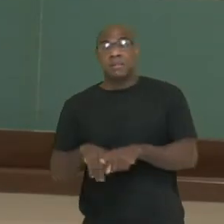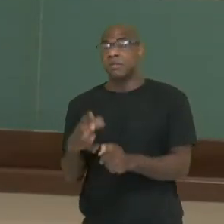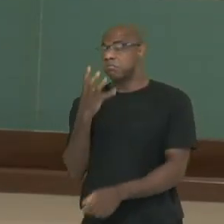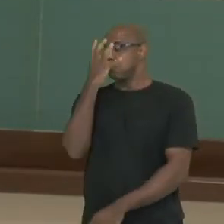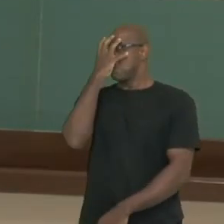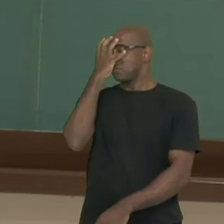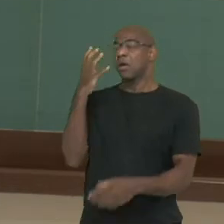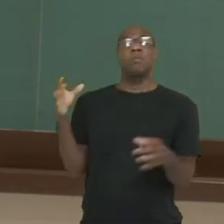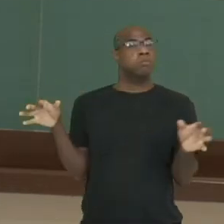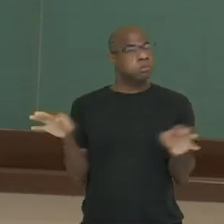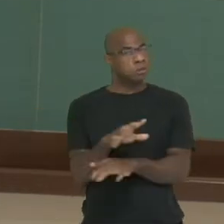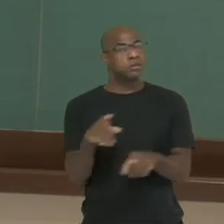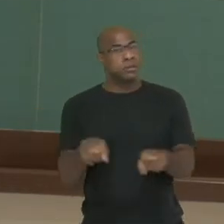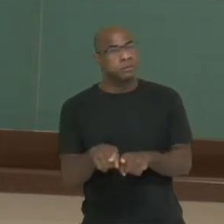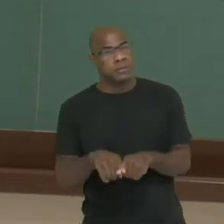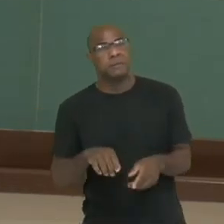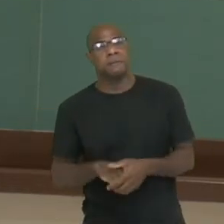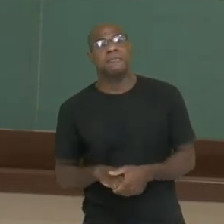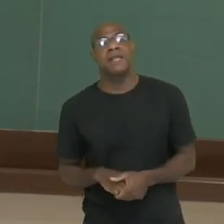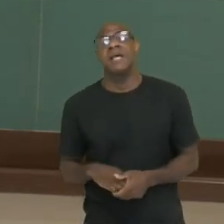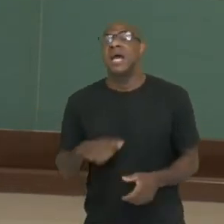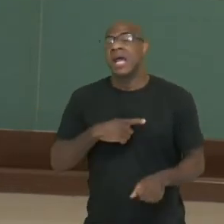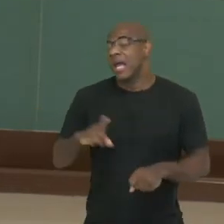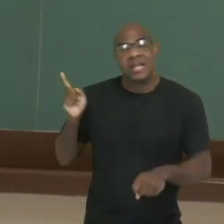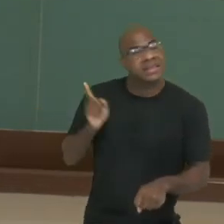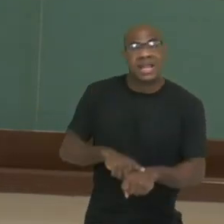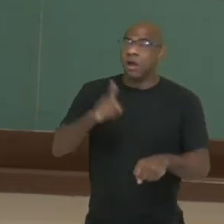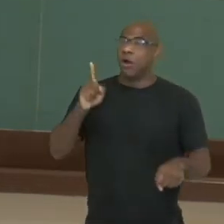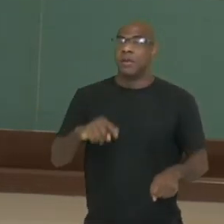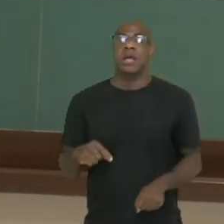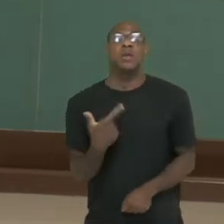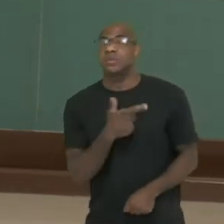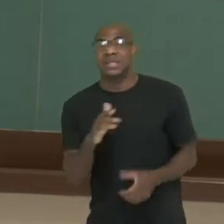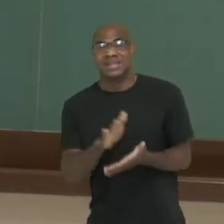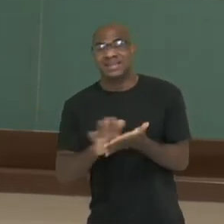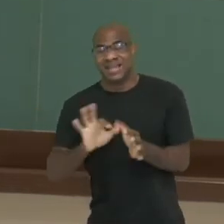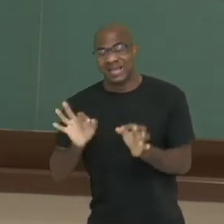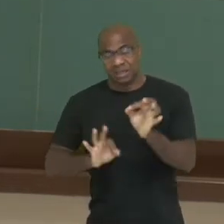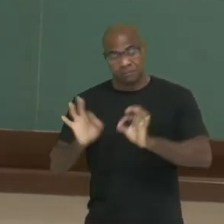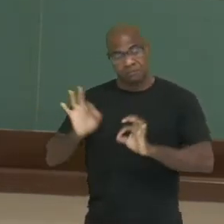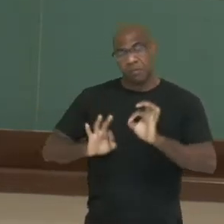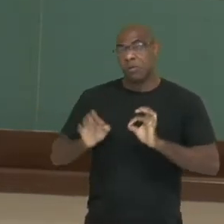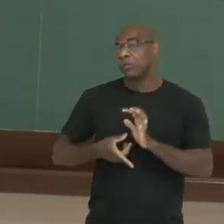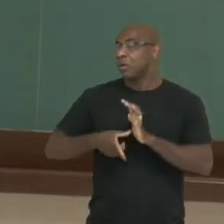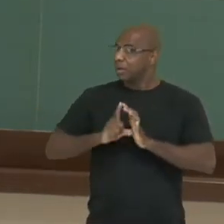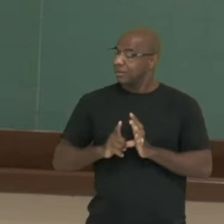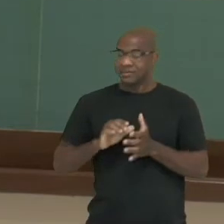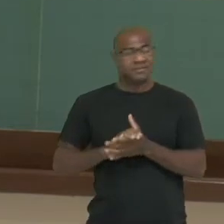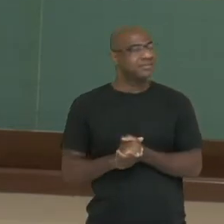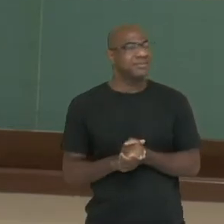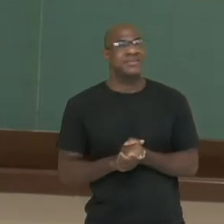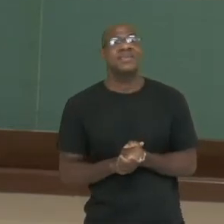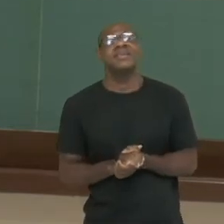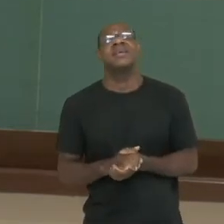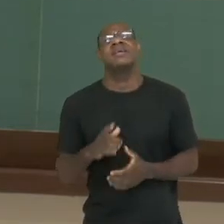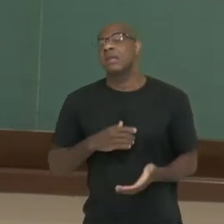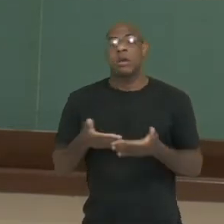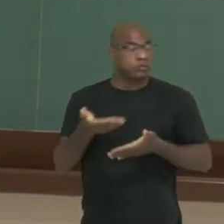roteiro criava a improvisação com esses personagens fixos que eles viviam a vida inteira, né, interagindo com o público.